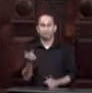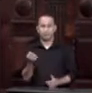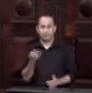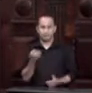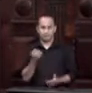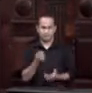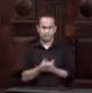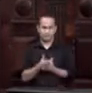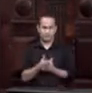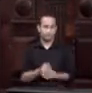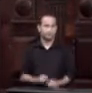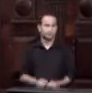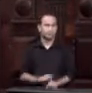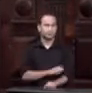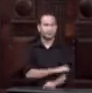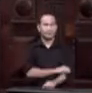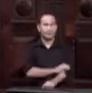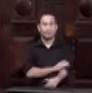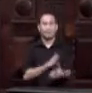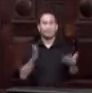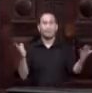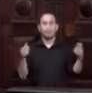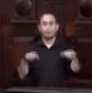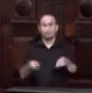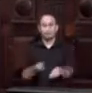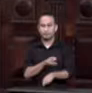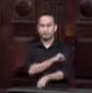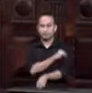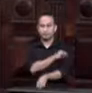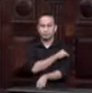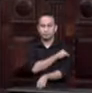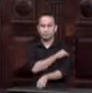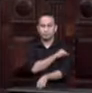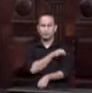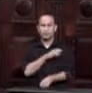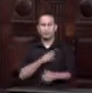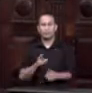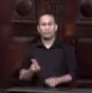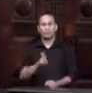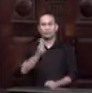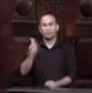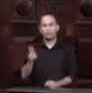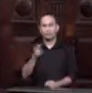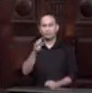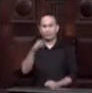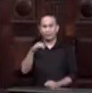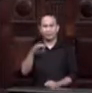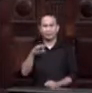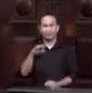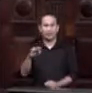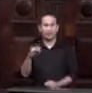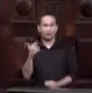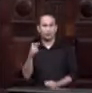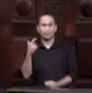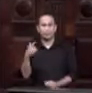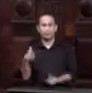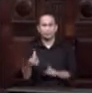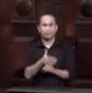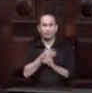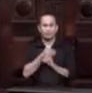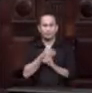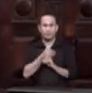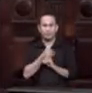ser investido. Mas aqui no Rio de Janeiro, as universidades e a FAETEC não estão